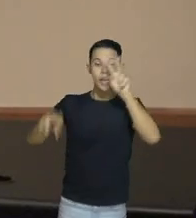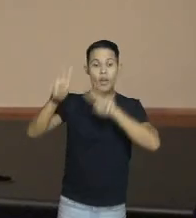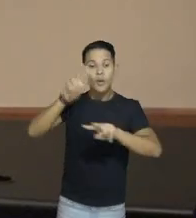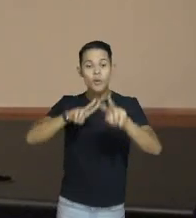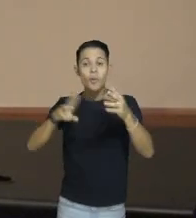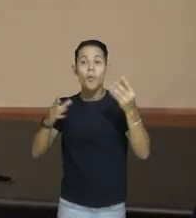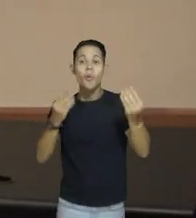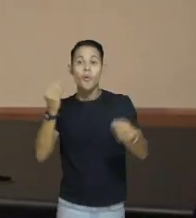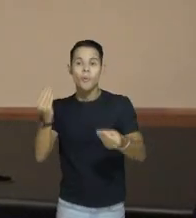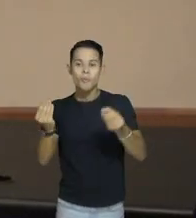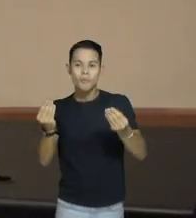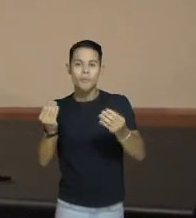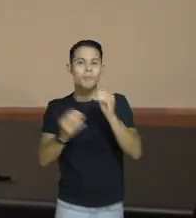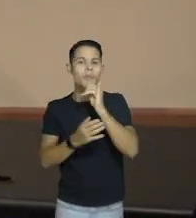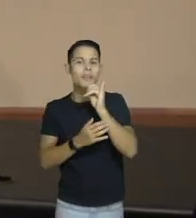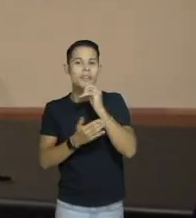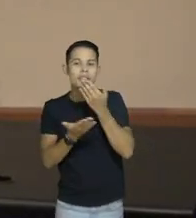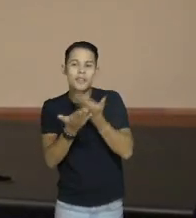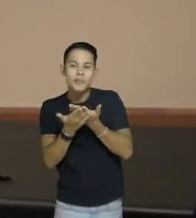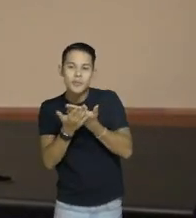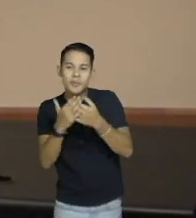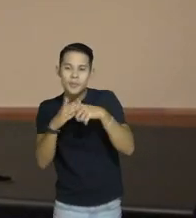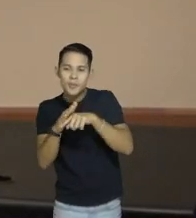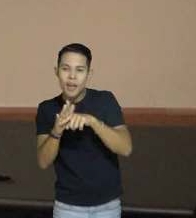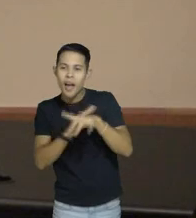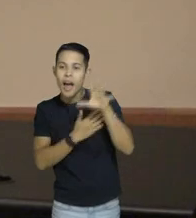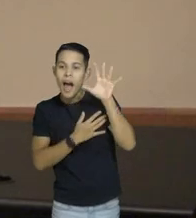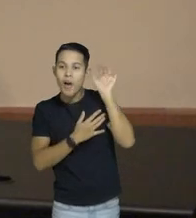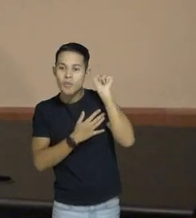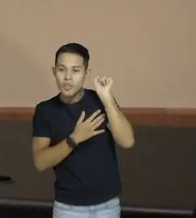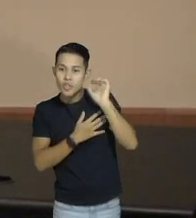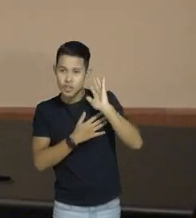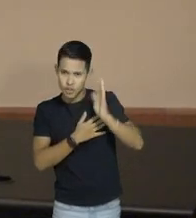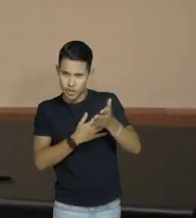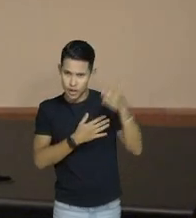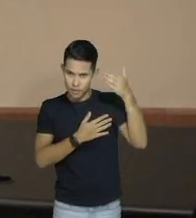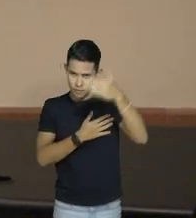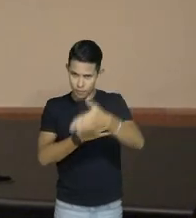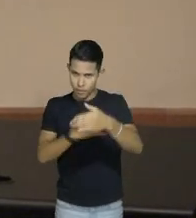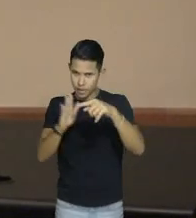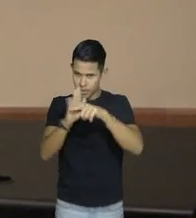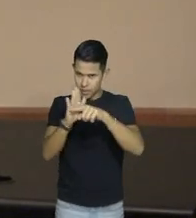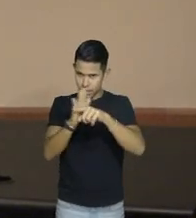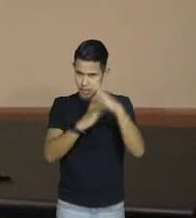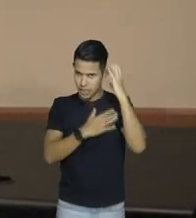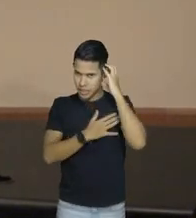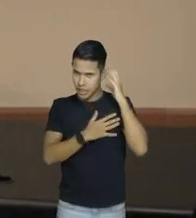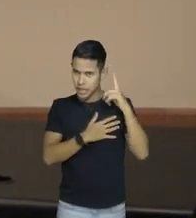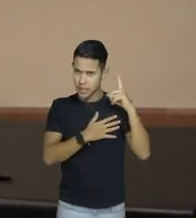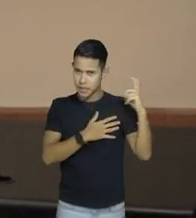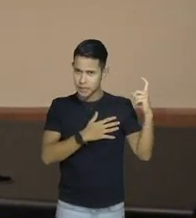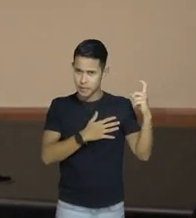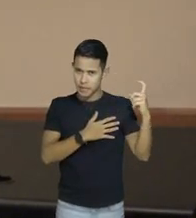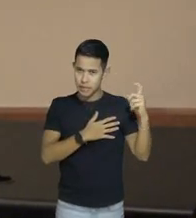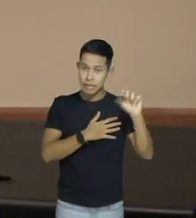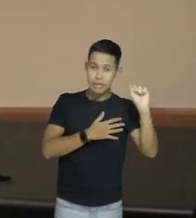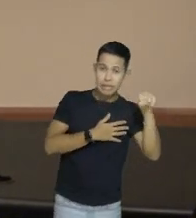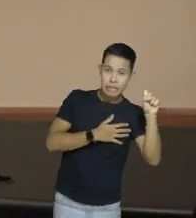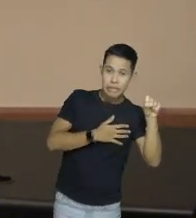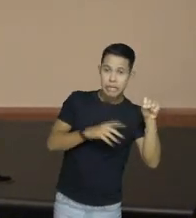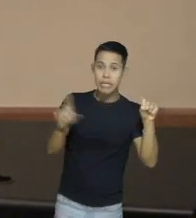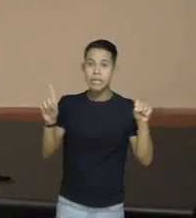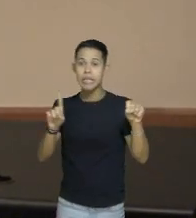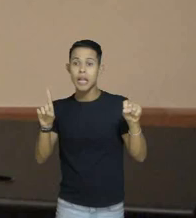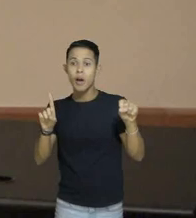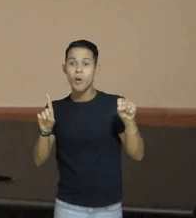Auditiva, já fez um exame auditivo em algum momento? Sim, não, quando foi? Teve